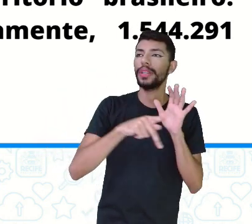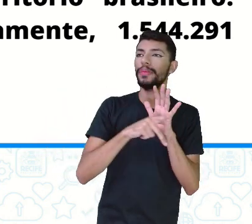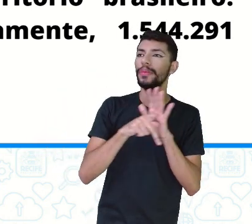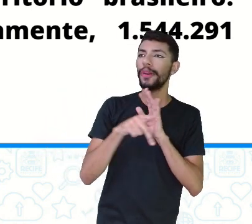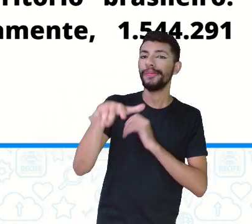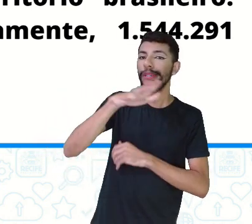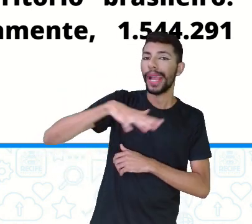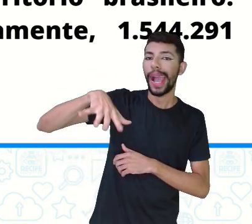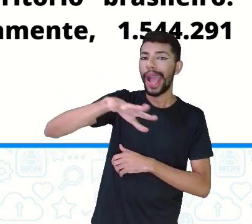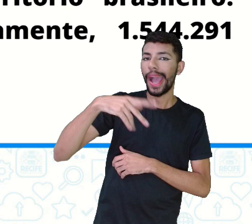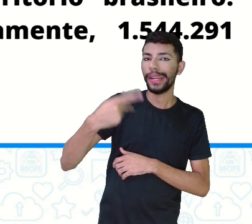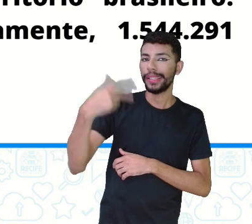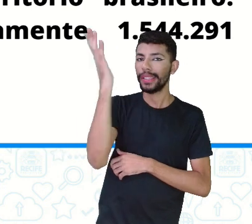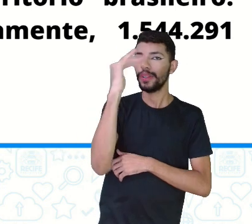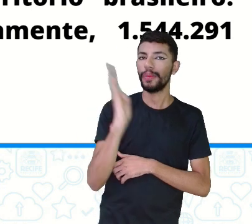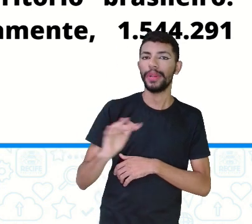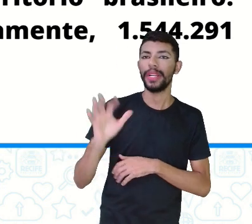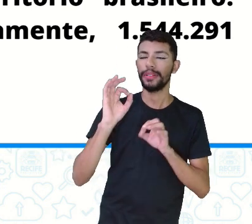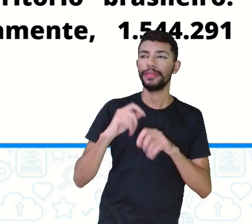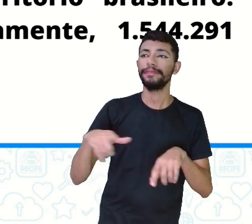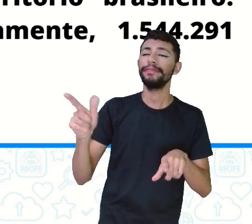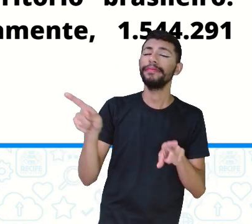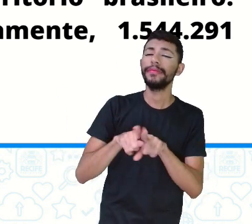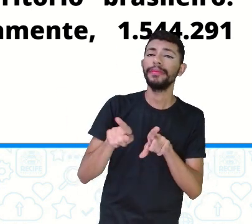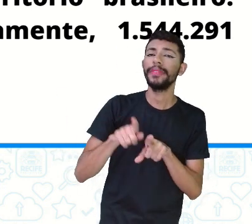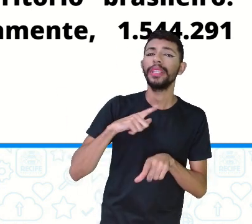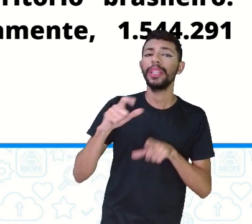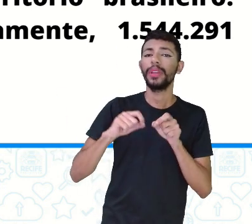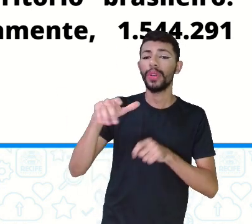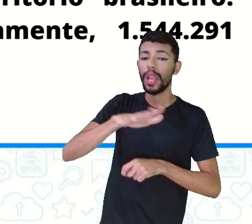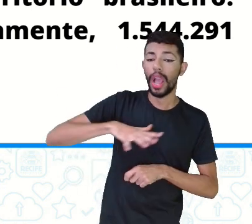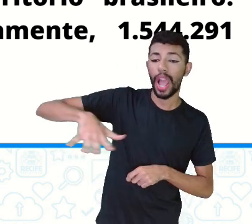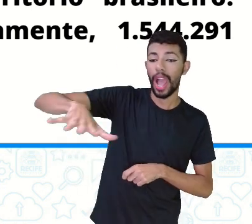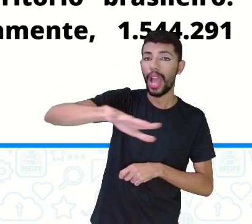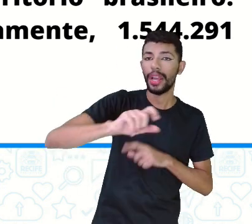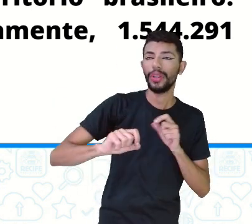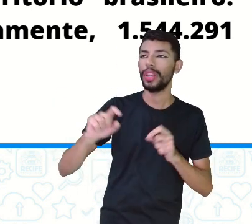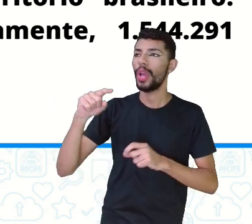território brasileiro. Possui uma área de aproximadamente